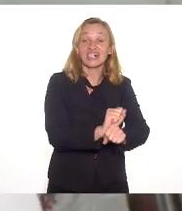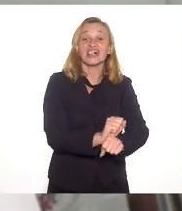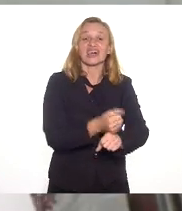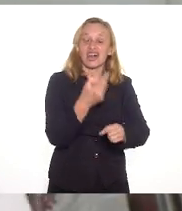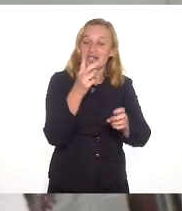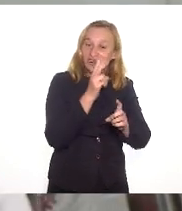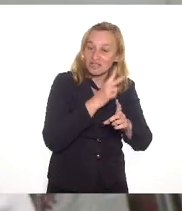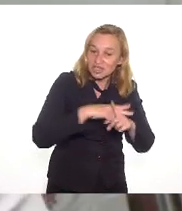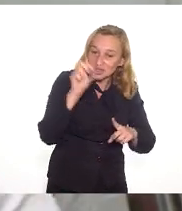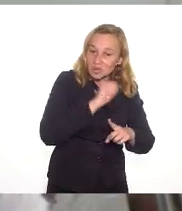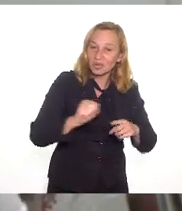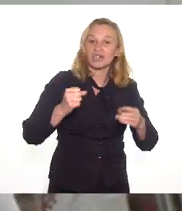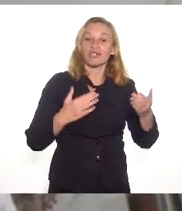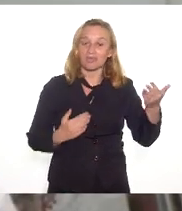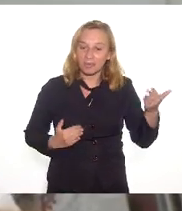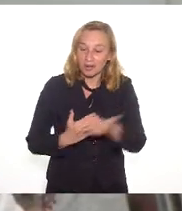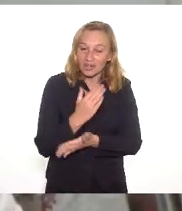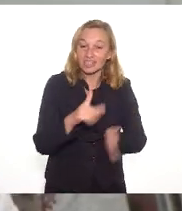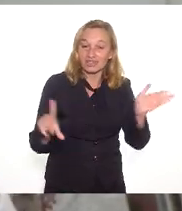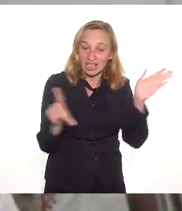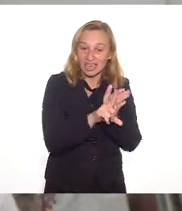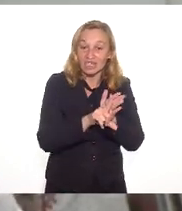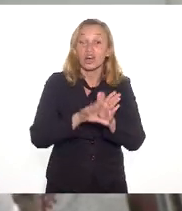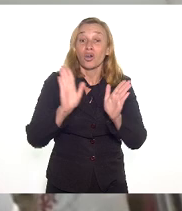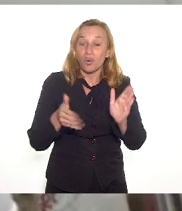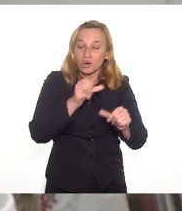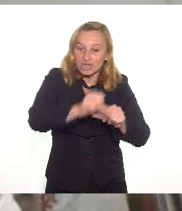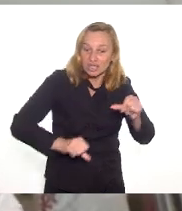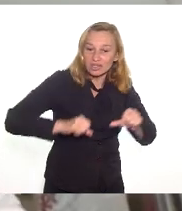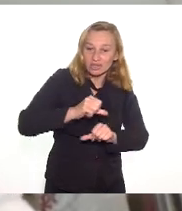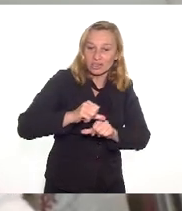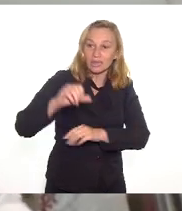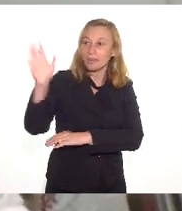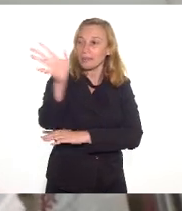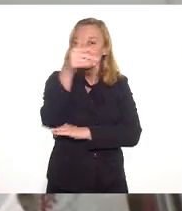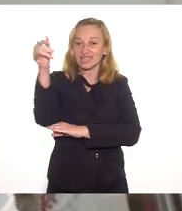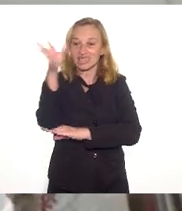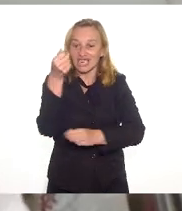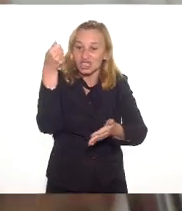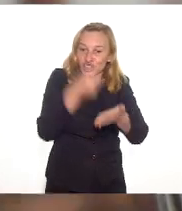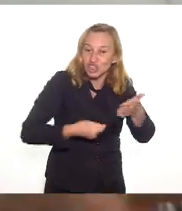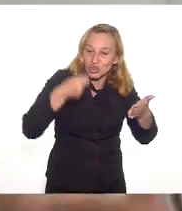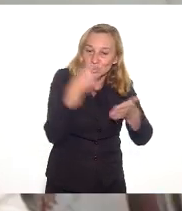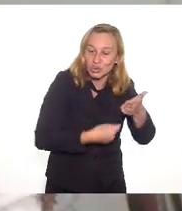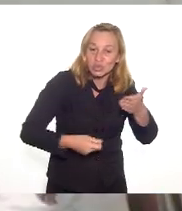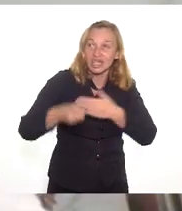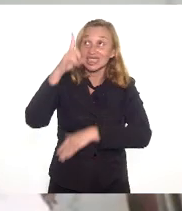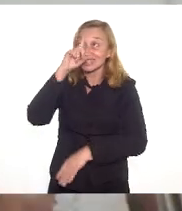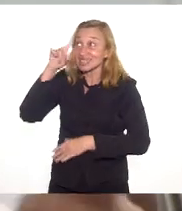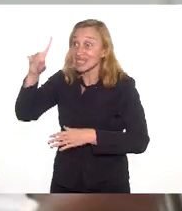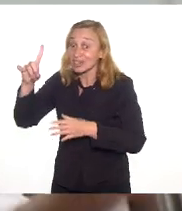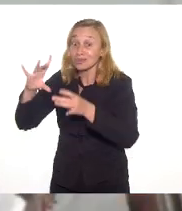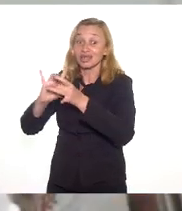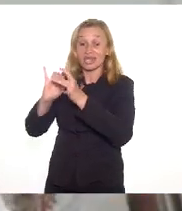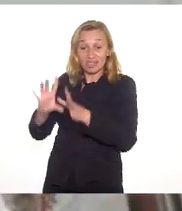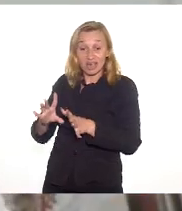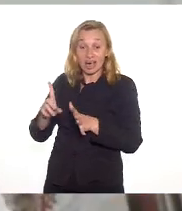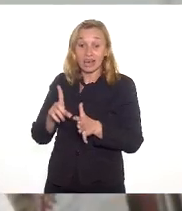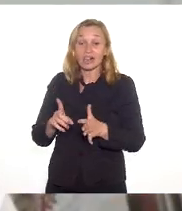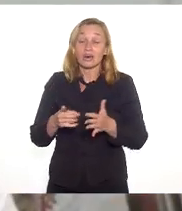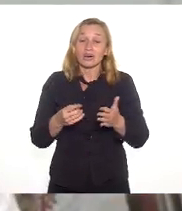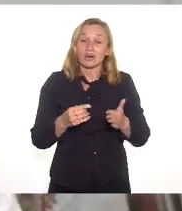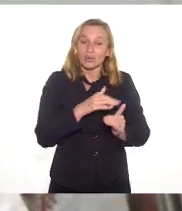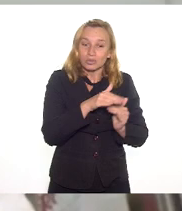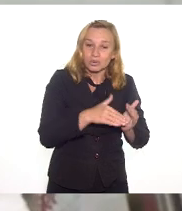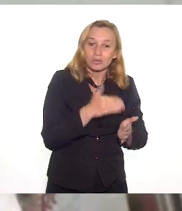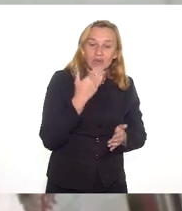com a aprovação da lei, hoje se transformou numa grande bandeira de luta. E, se Deus permitir, com a adesão das pessoas, fica